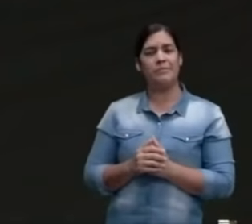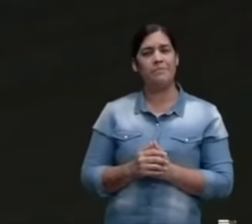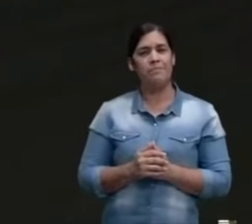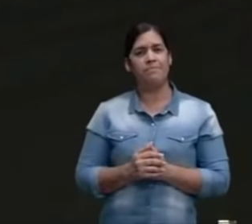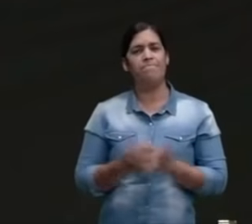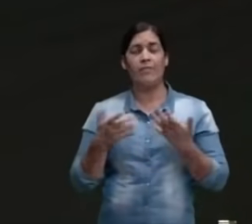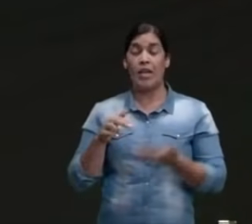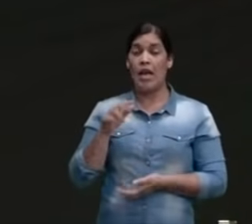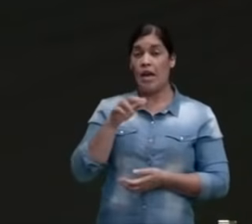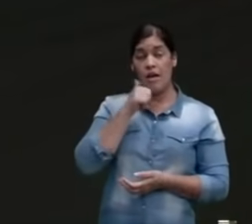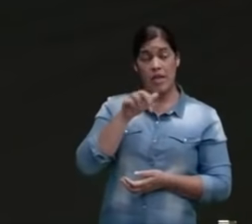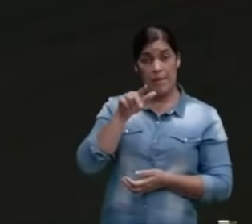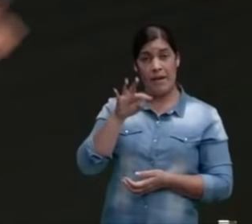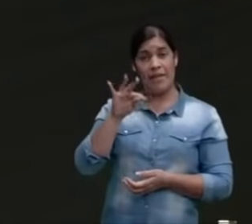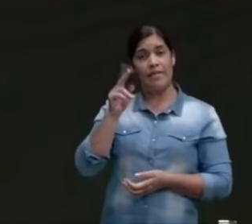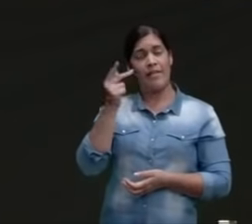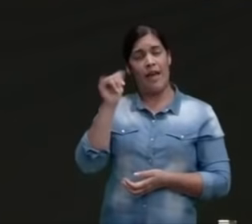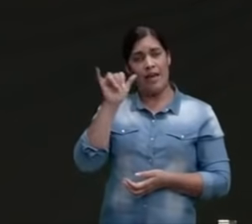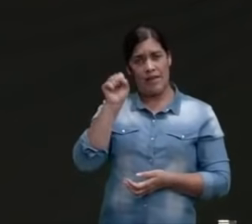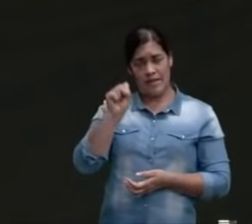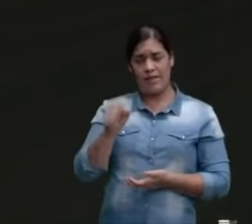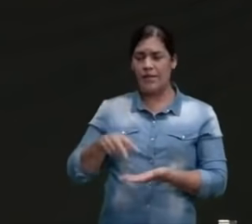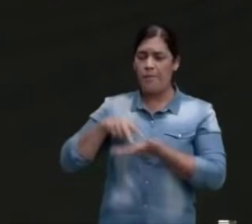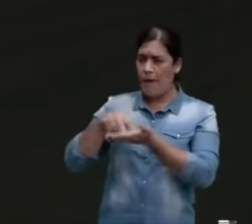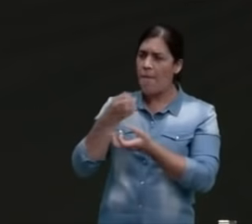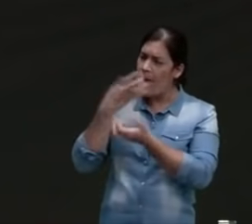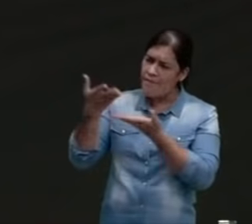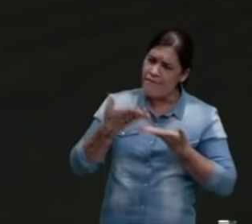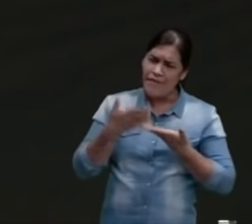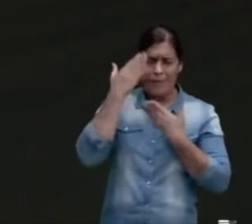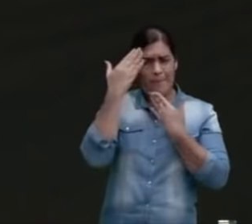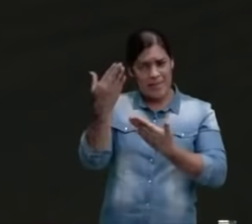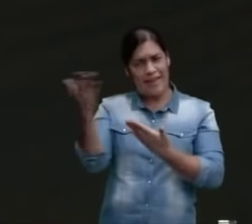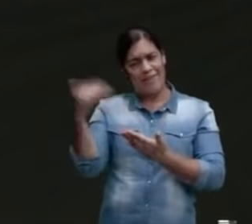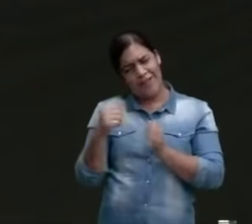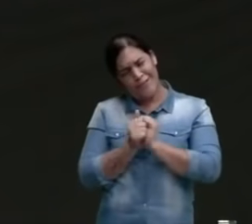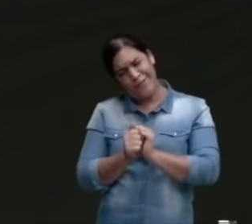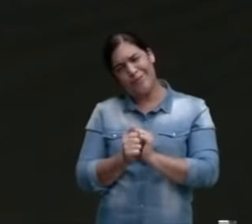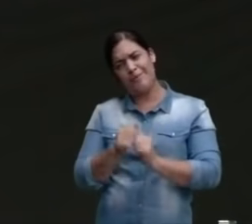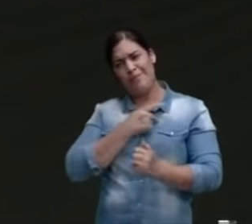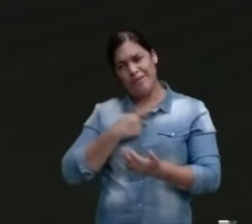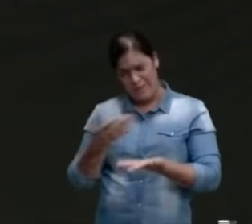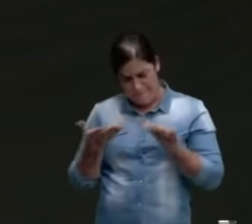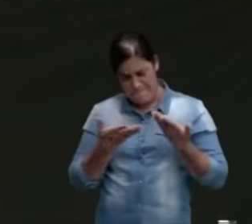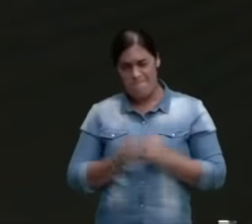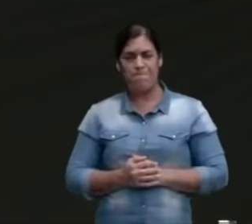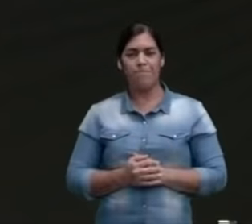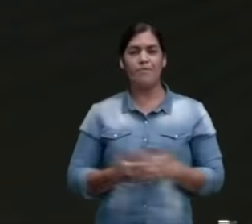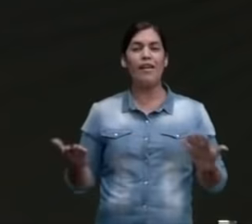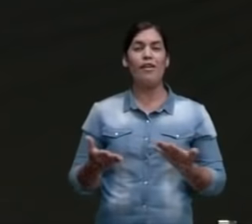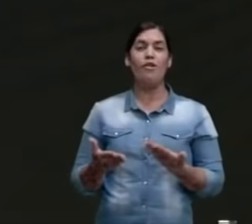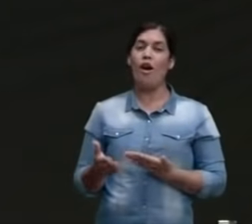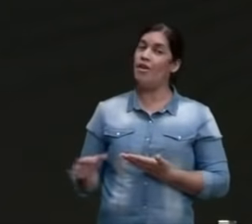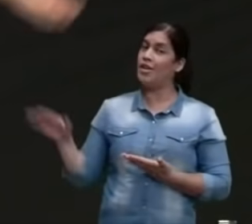irmã Thaís ficasse de pé, né? Muito bem-vindo, irmã. Obrigado por você ter vindo com ele. E eu queria chamar aqui